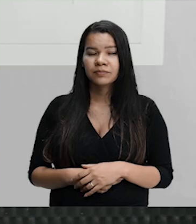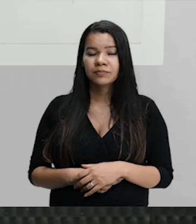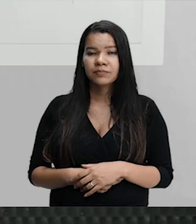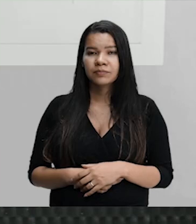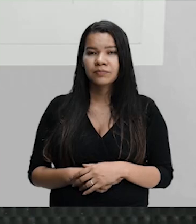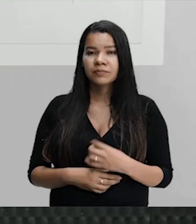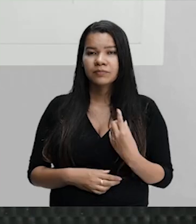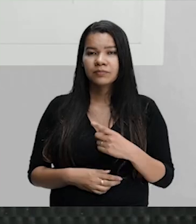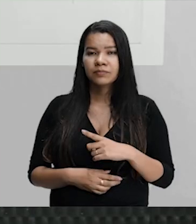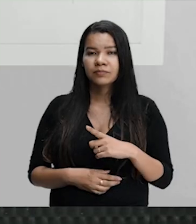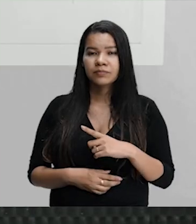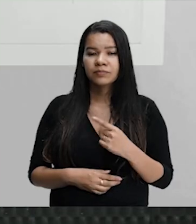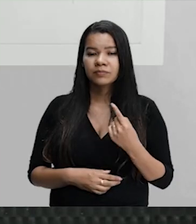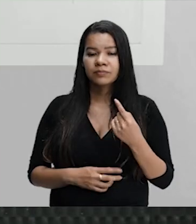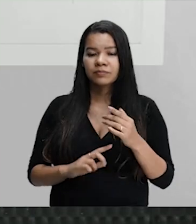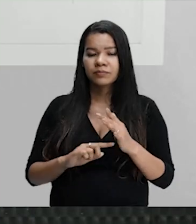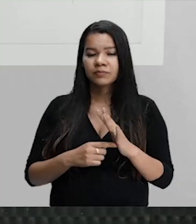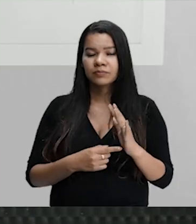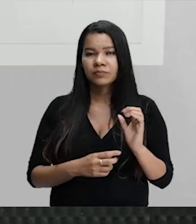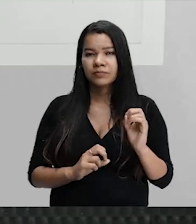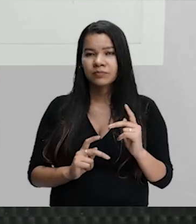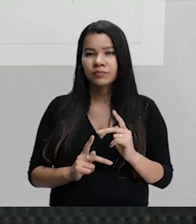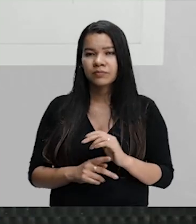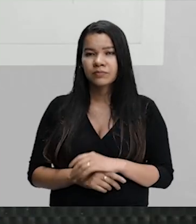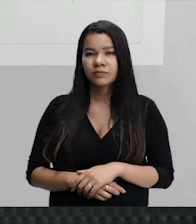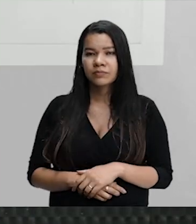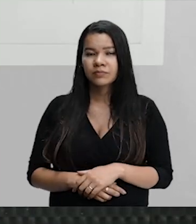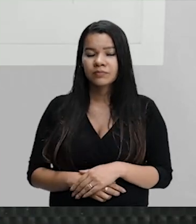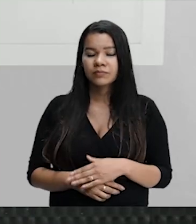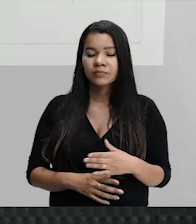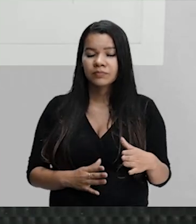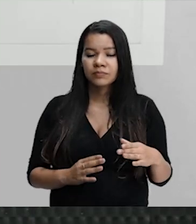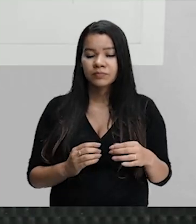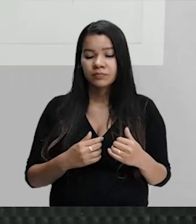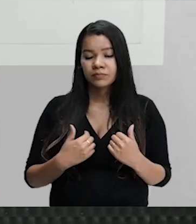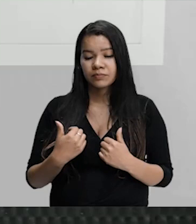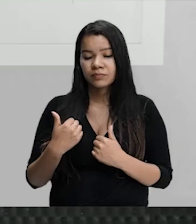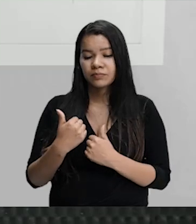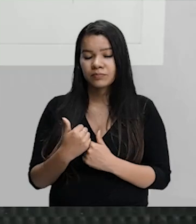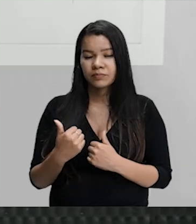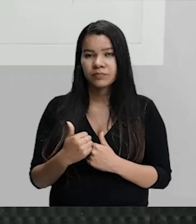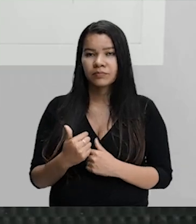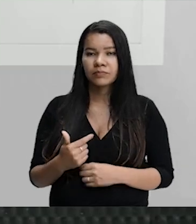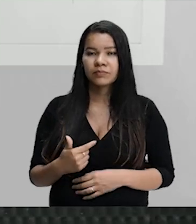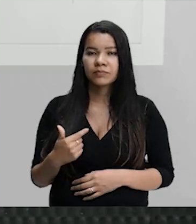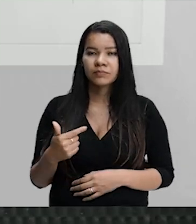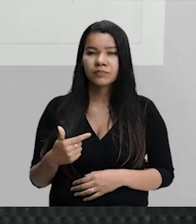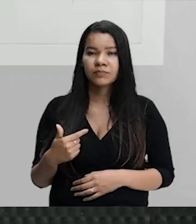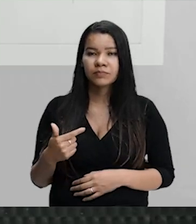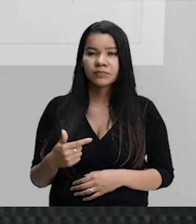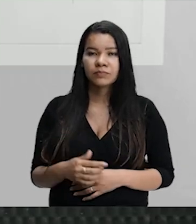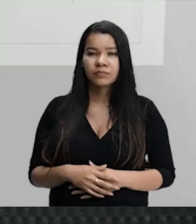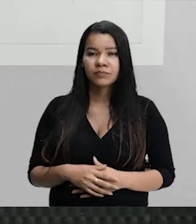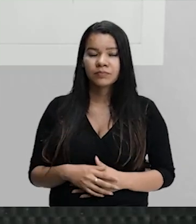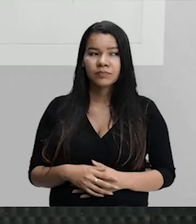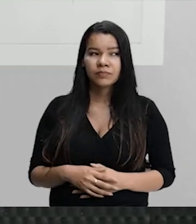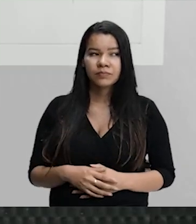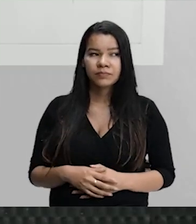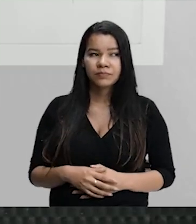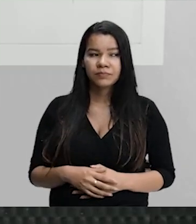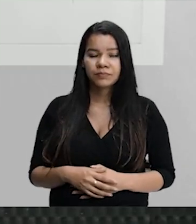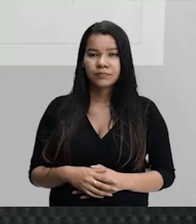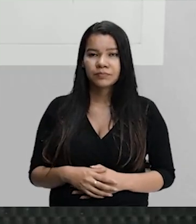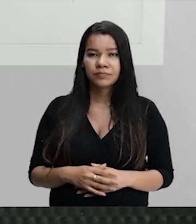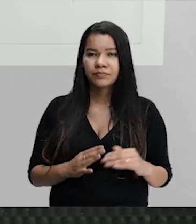vamos ter este primeiro ponto. Tá ok? Quando passa para o 2, aqui, né, 2P,